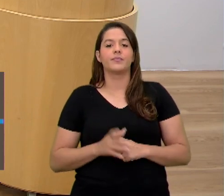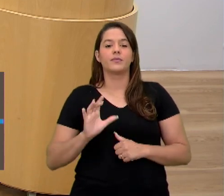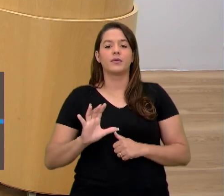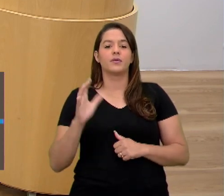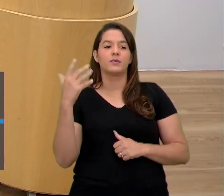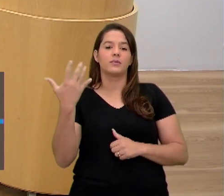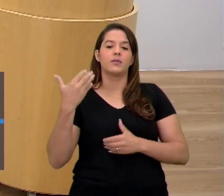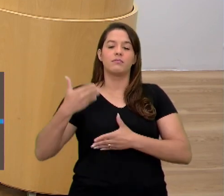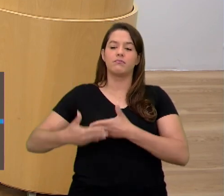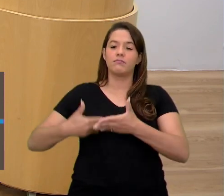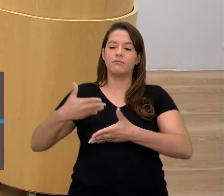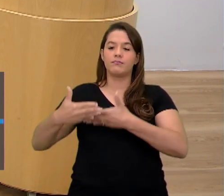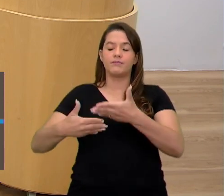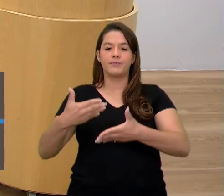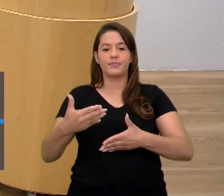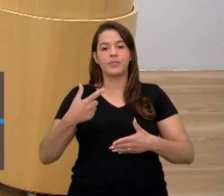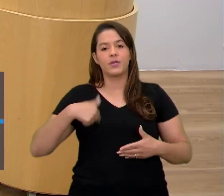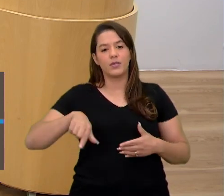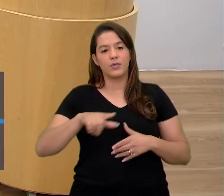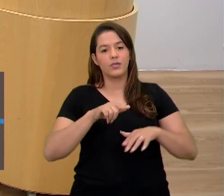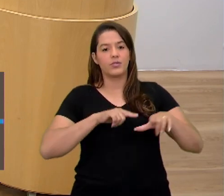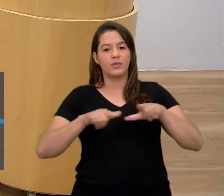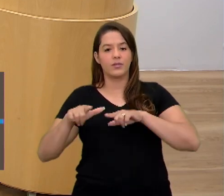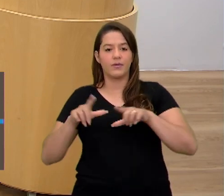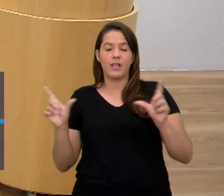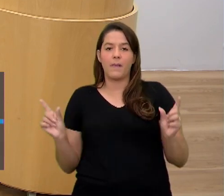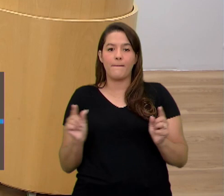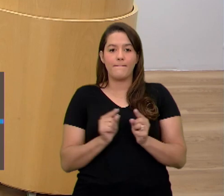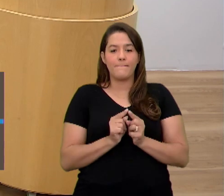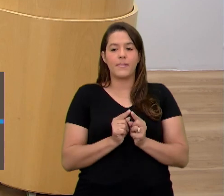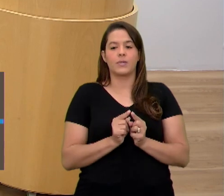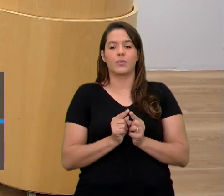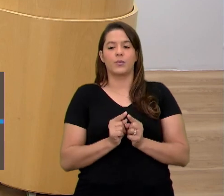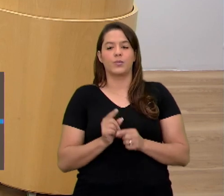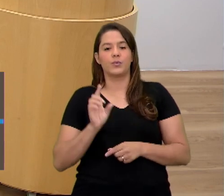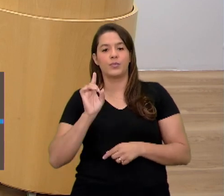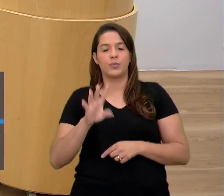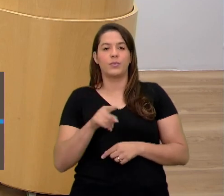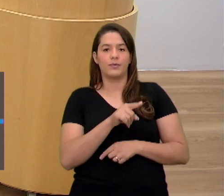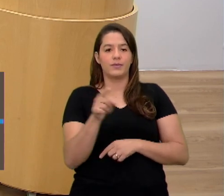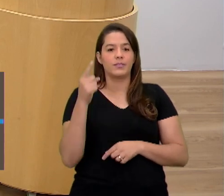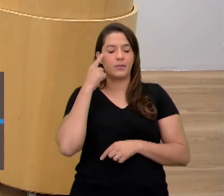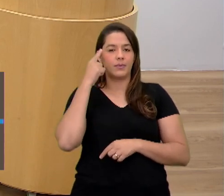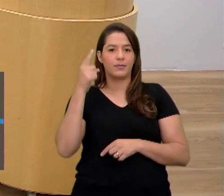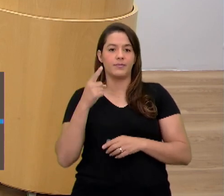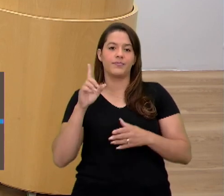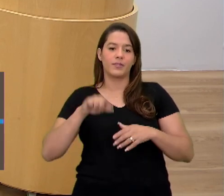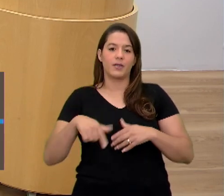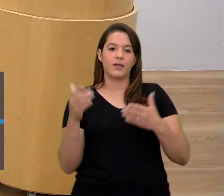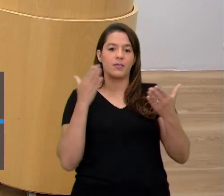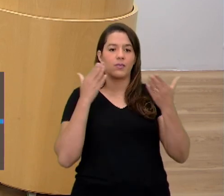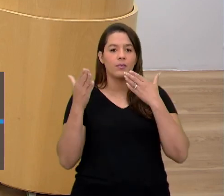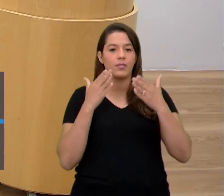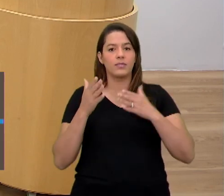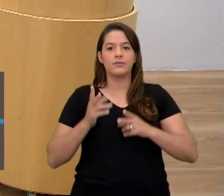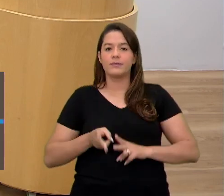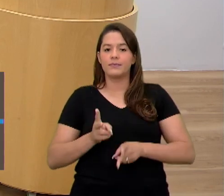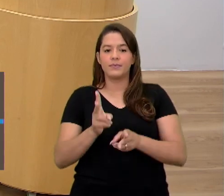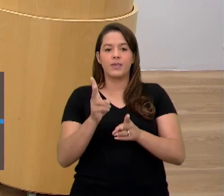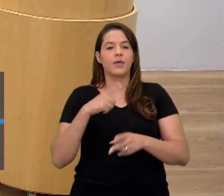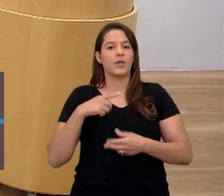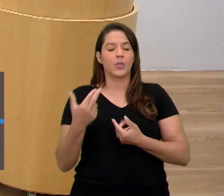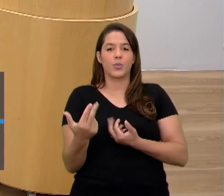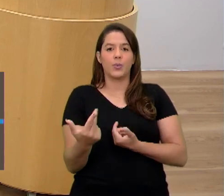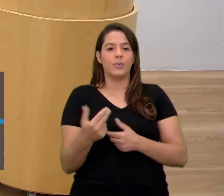A tendência aí, isso a gente está trabalhando no micro, né? Para vocês terem uma ideia. Mas a comparação é interessante e é rigorosamente a